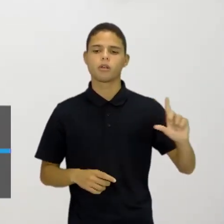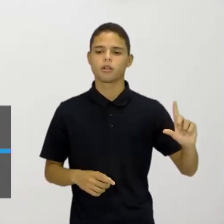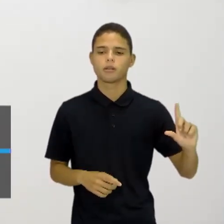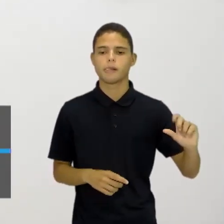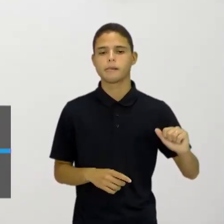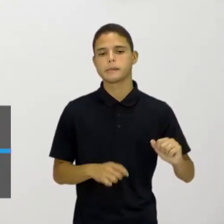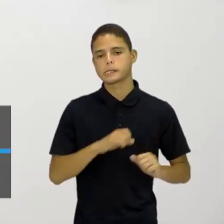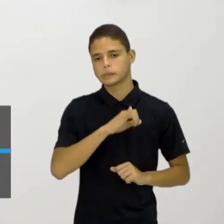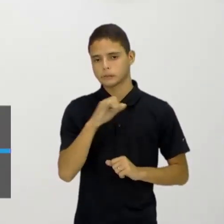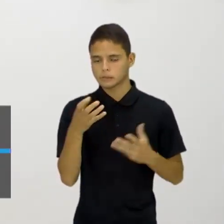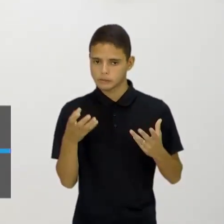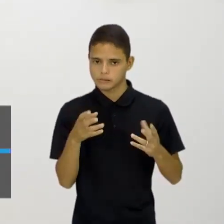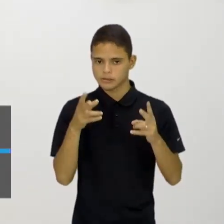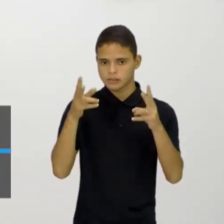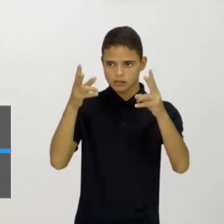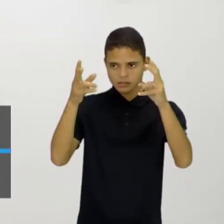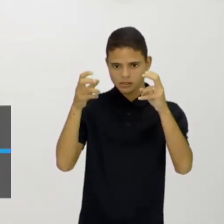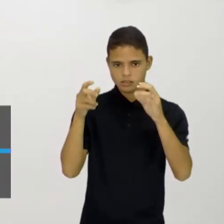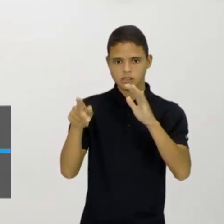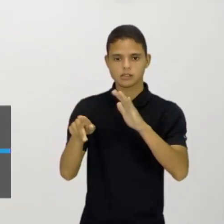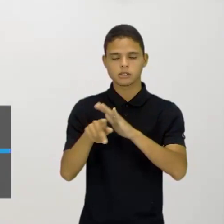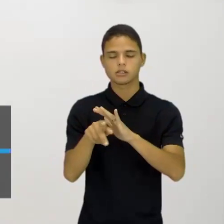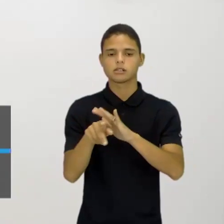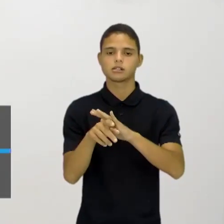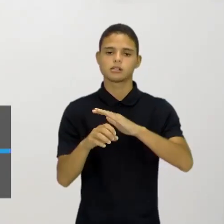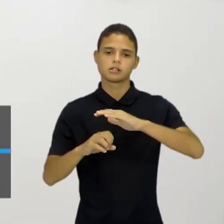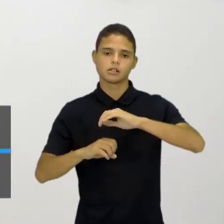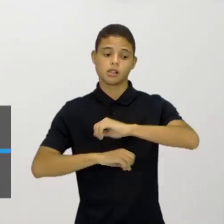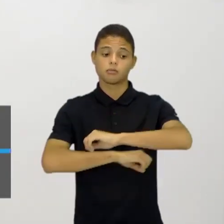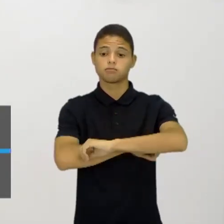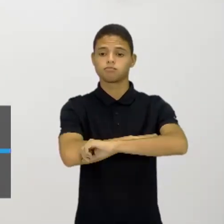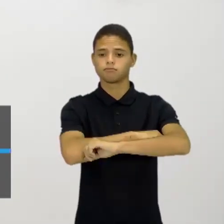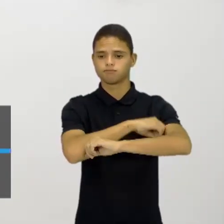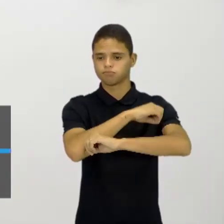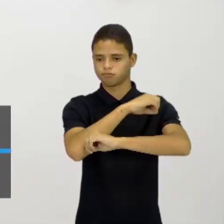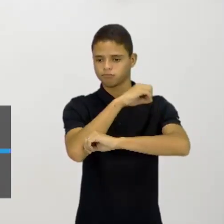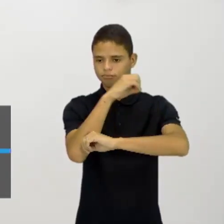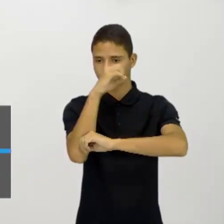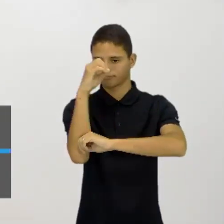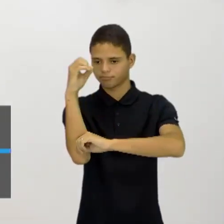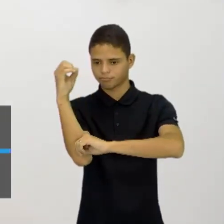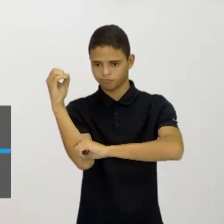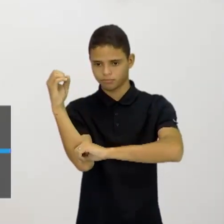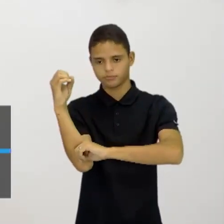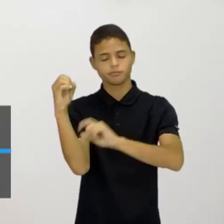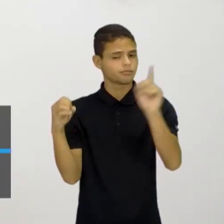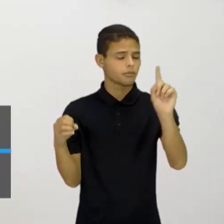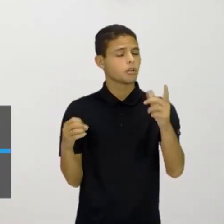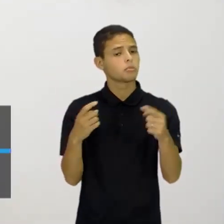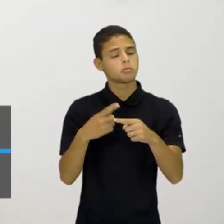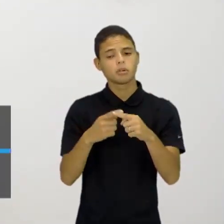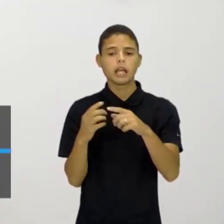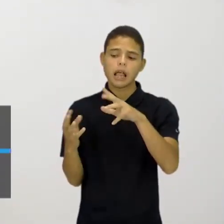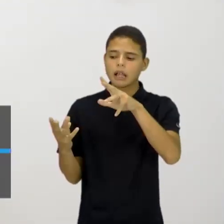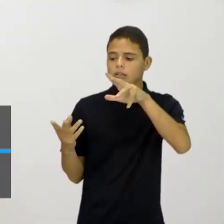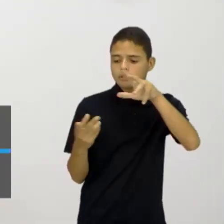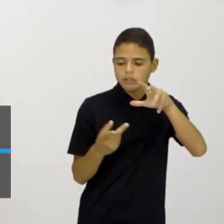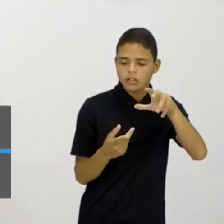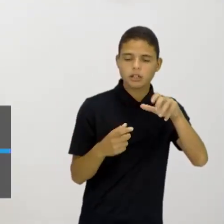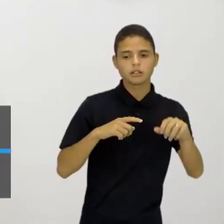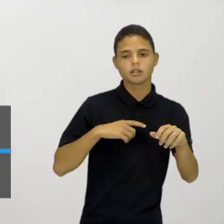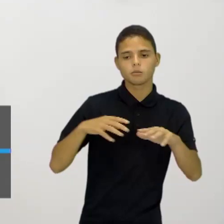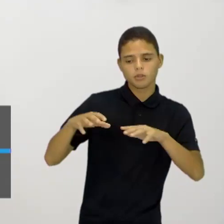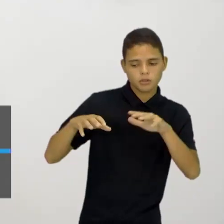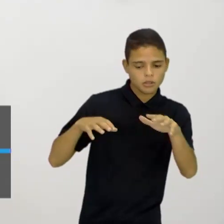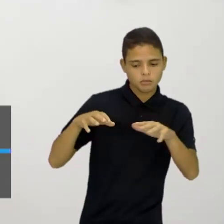e se é que você quer observar nascer do sol o sol na verdade nem nasci e quem tem movimento é a terra conforme a terra vai